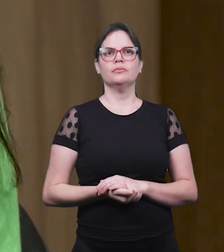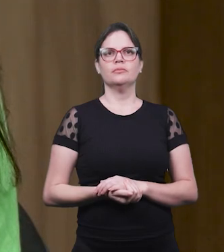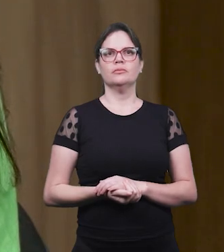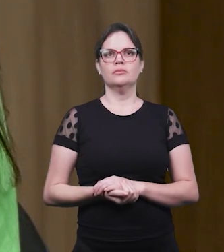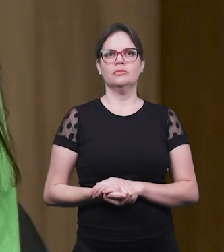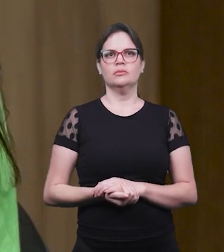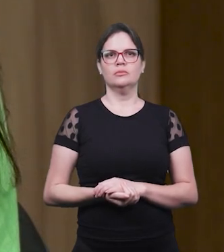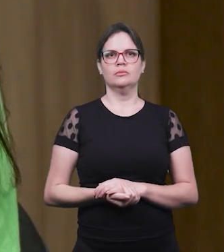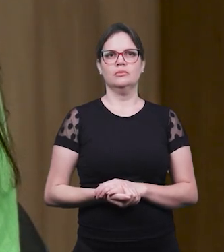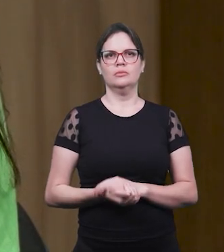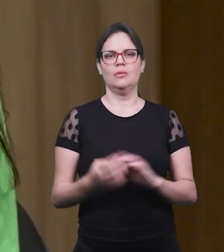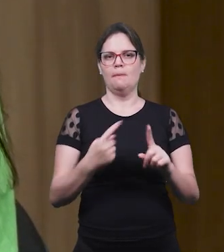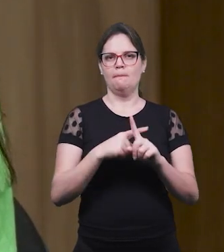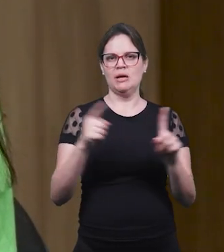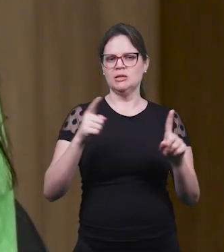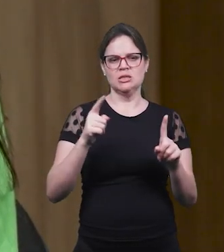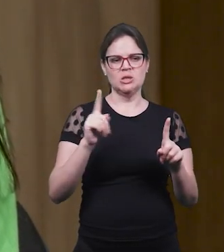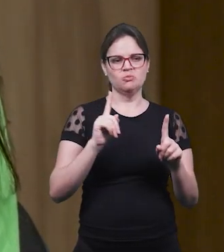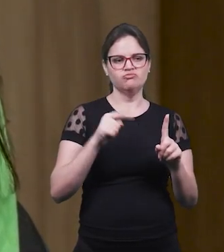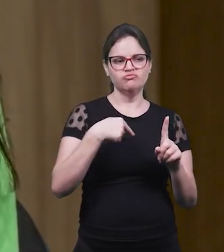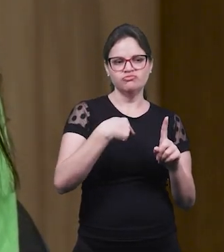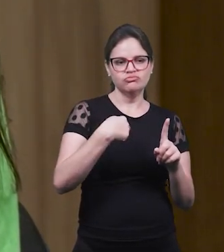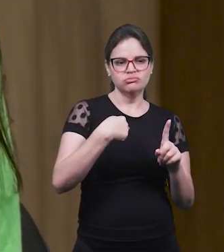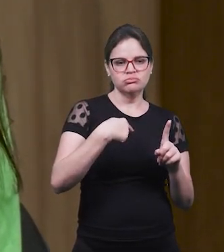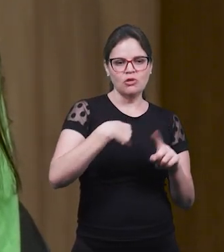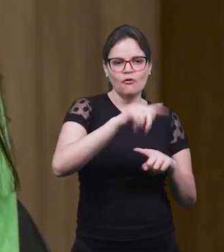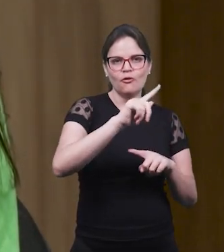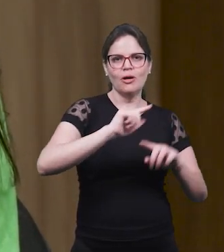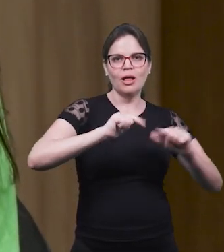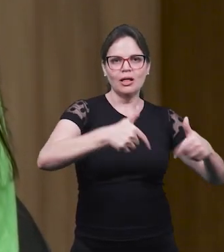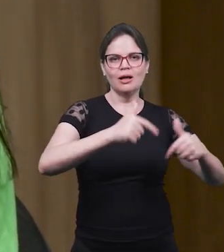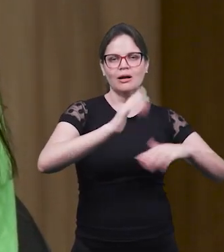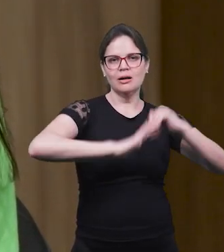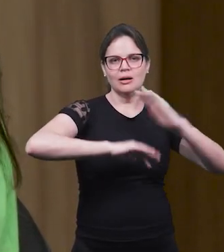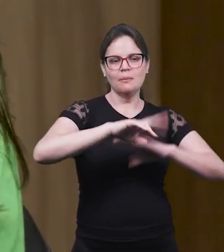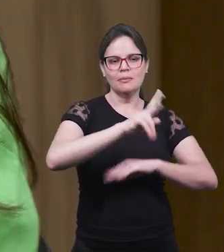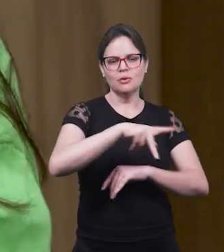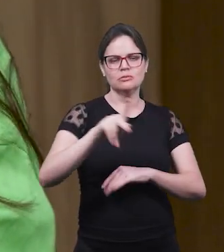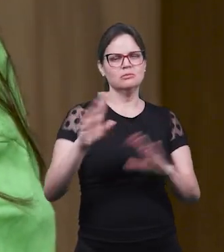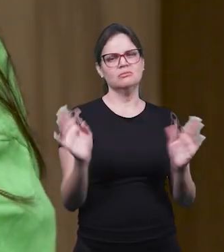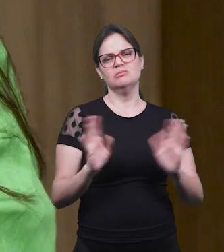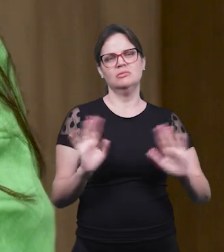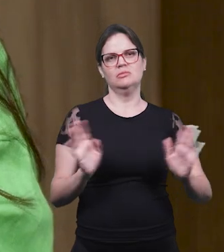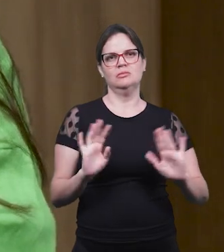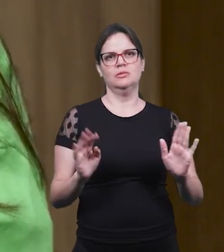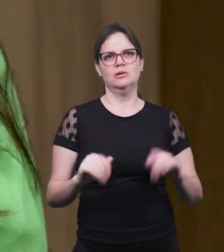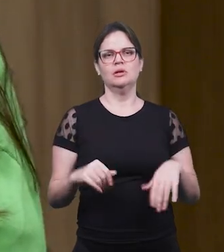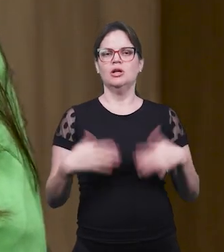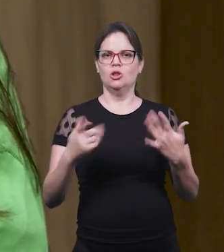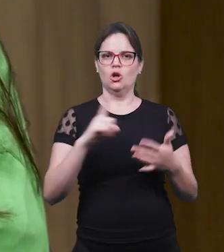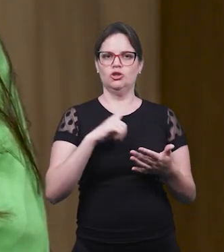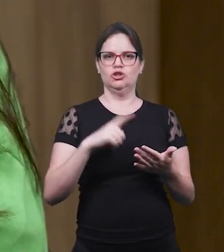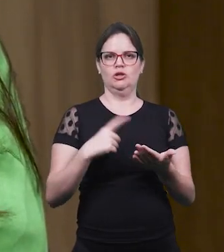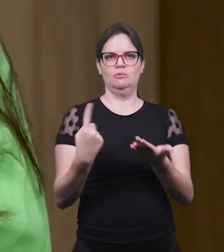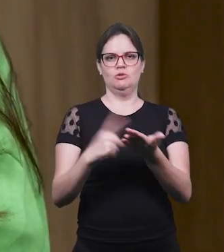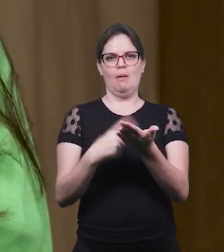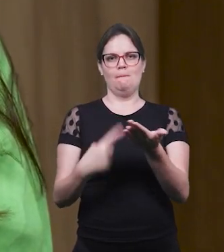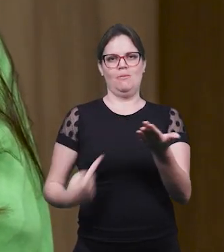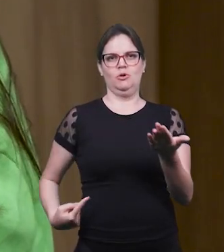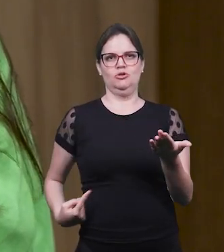segui. Assim, a gente levava uma apostila, né, com nossas notas,